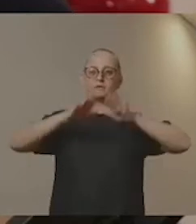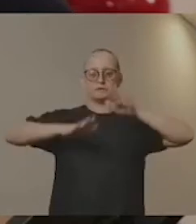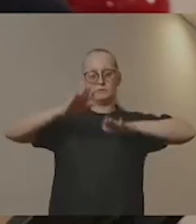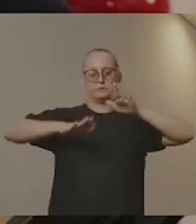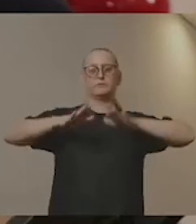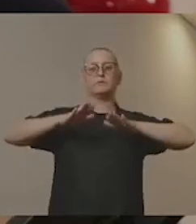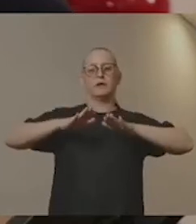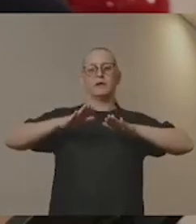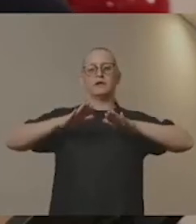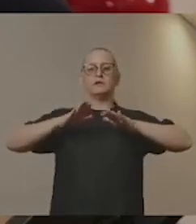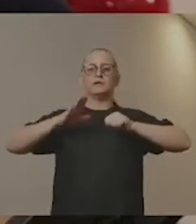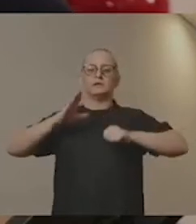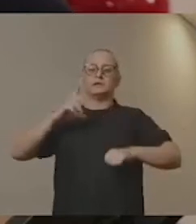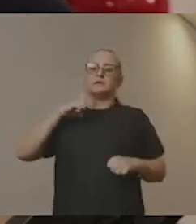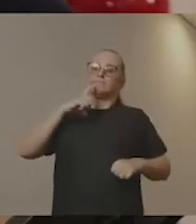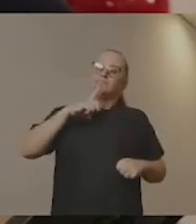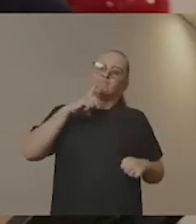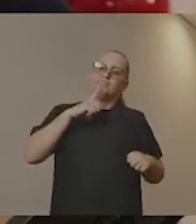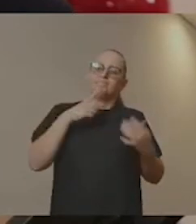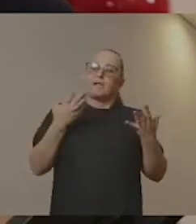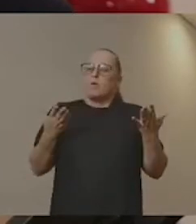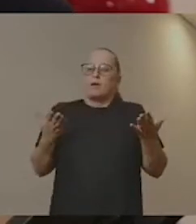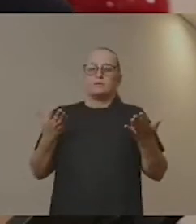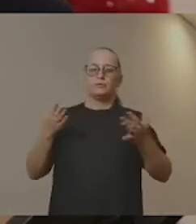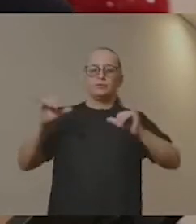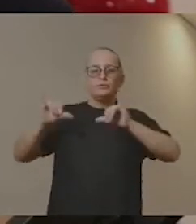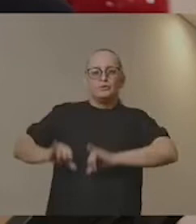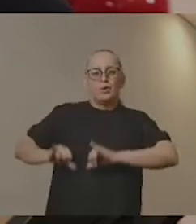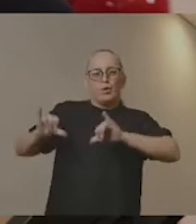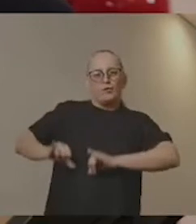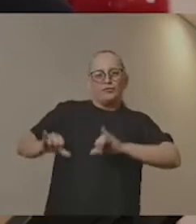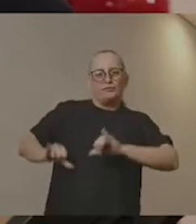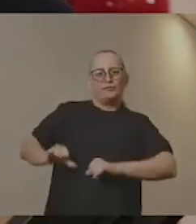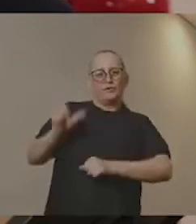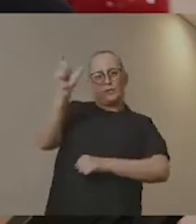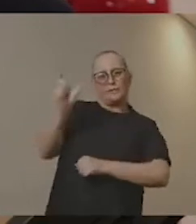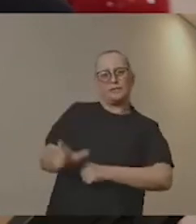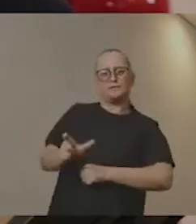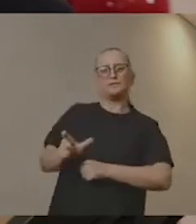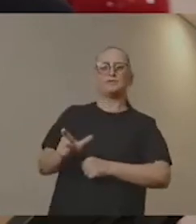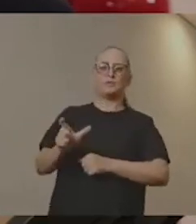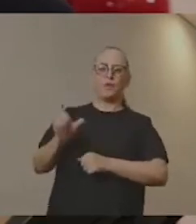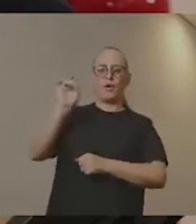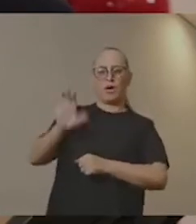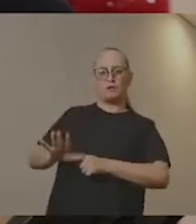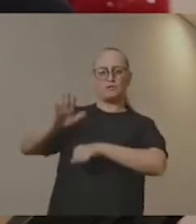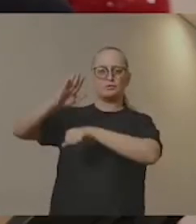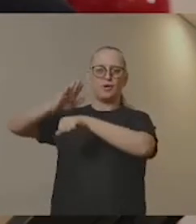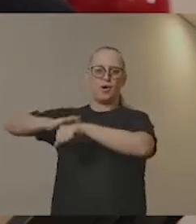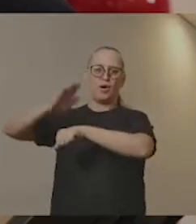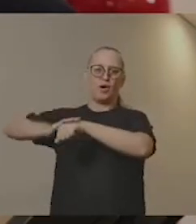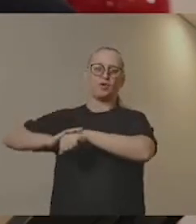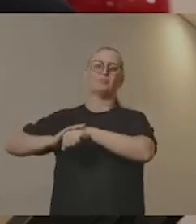quando se trata do sofrimento, né, ele não passa, às vezes, num lugar racional. É mais emocional